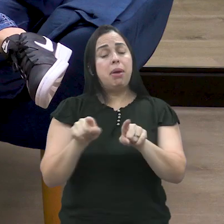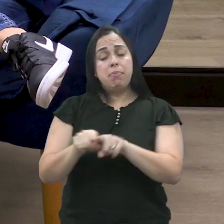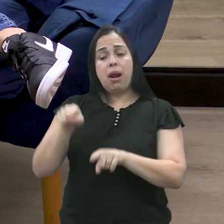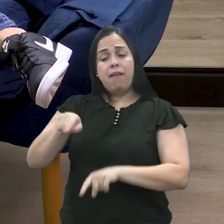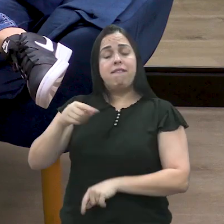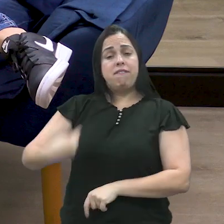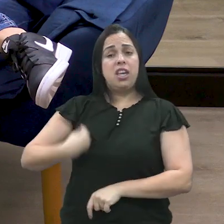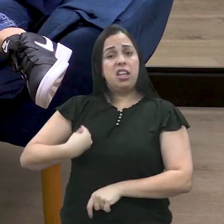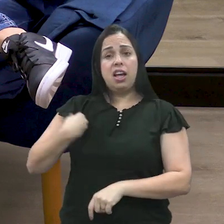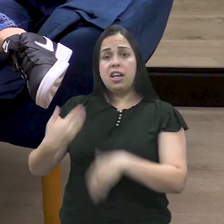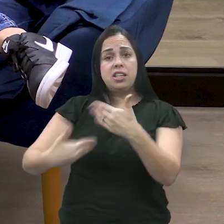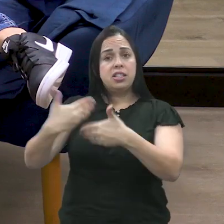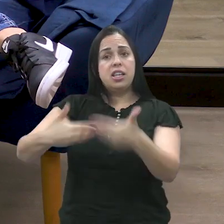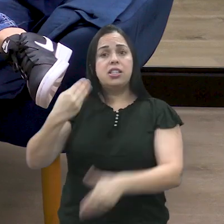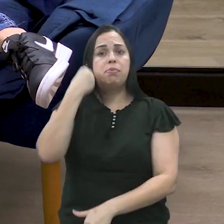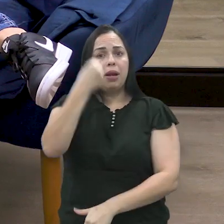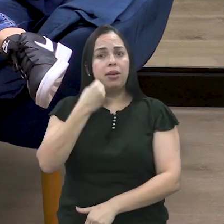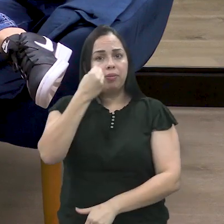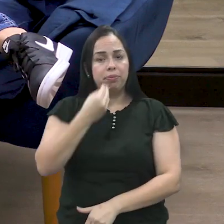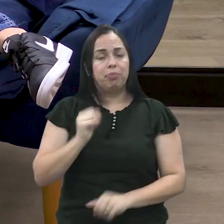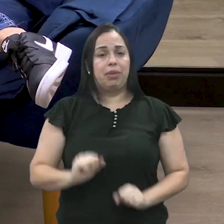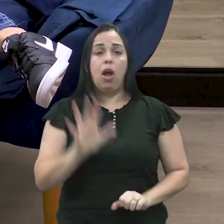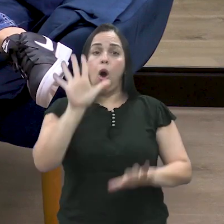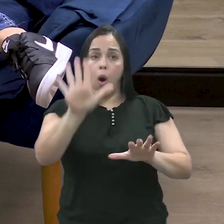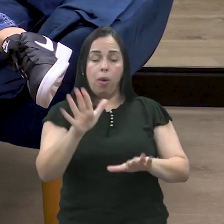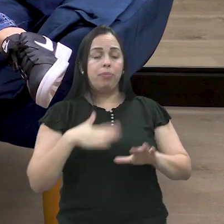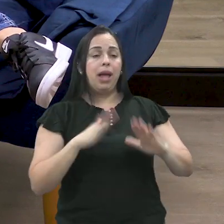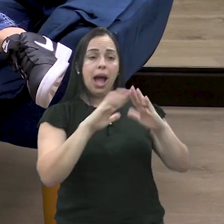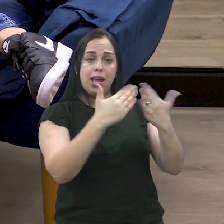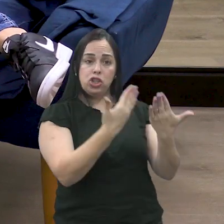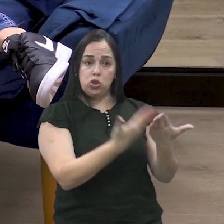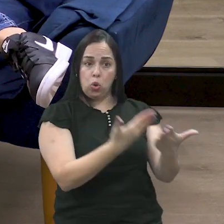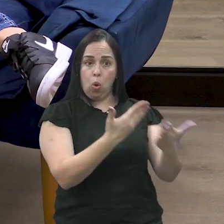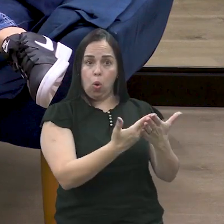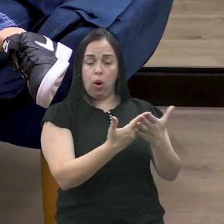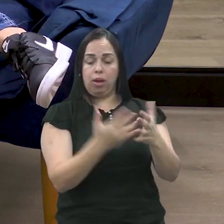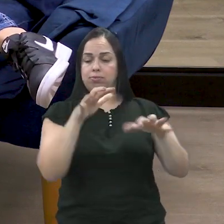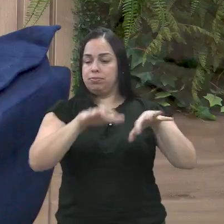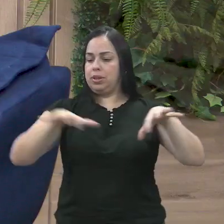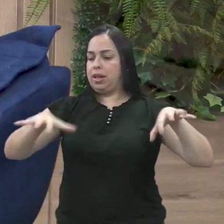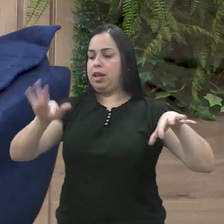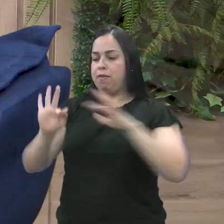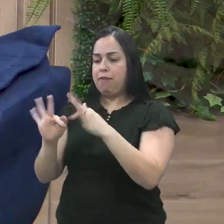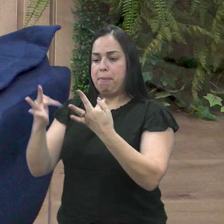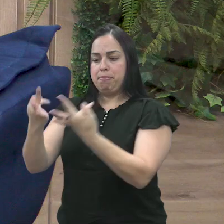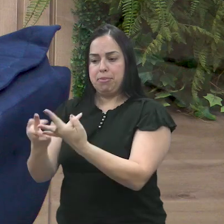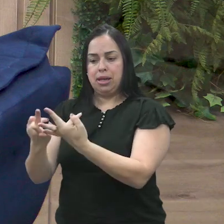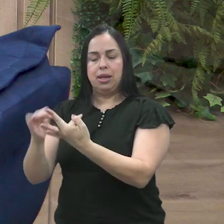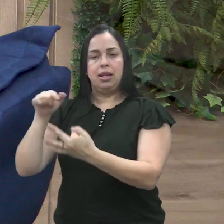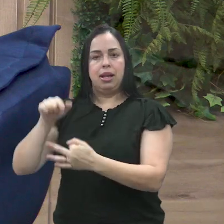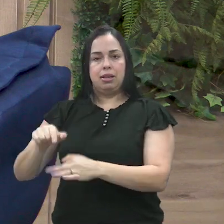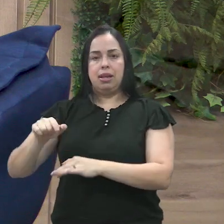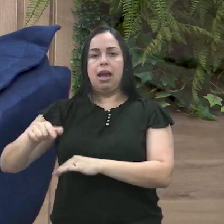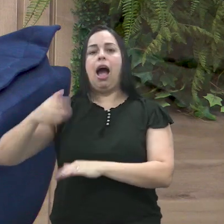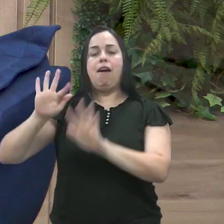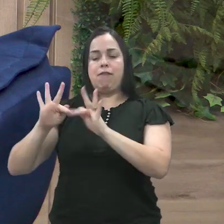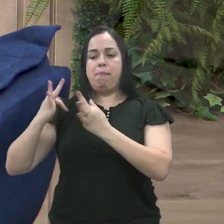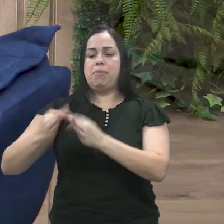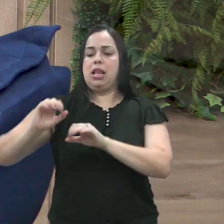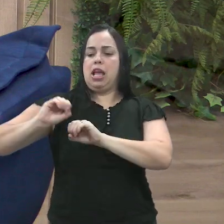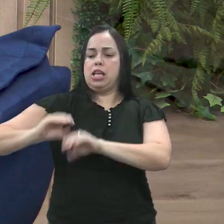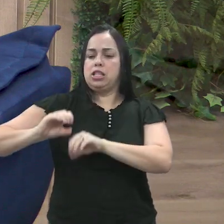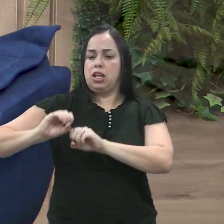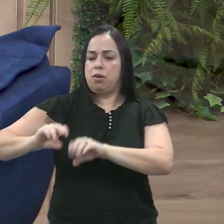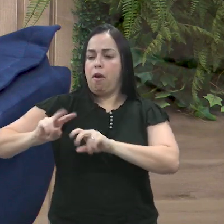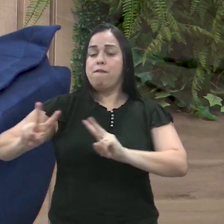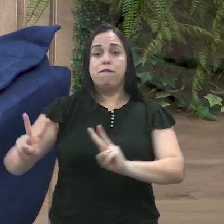para a vida como um todo. Né? A escola, ela subsidia a família, ela é complementar ao ensino doméstico, ao ensino familiar e